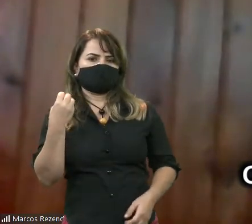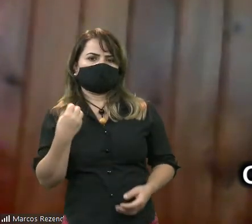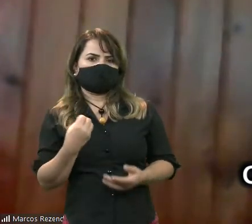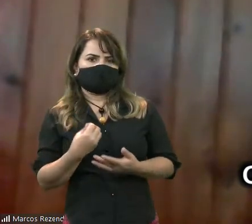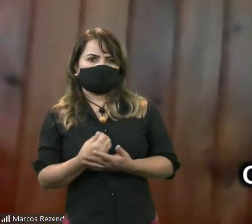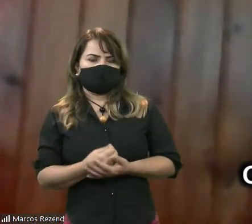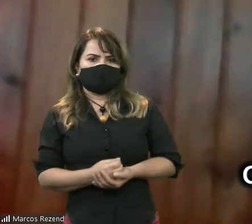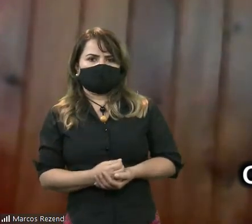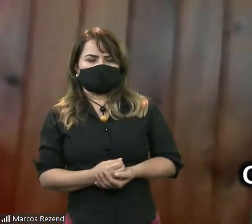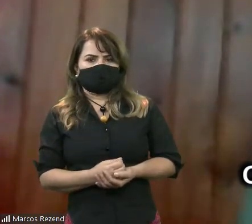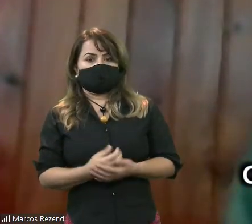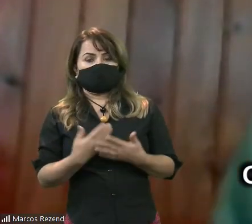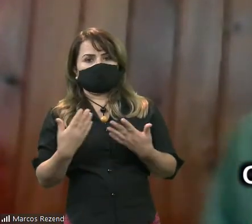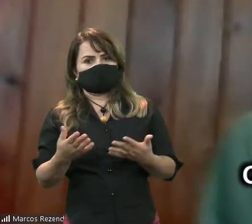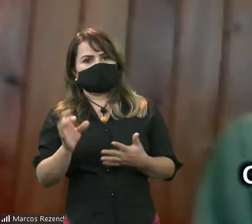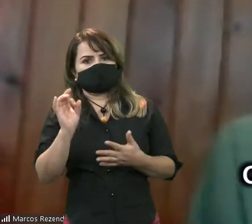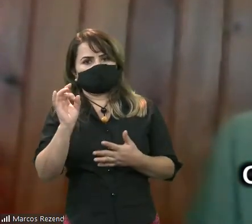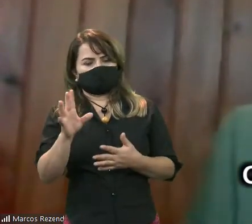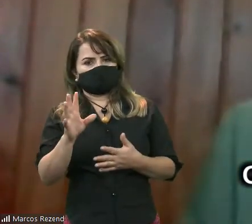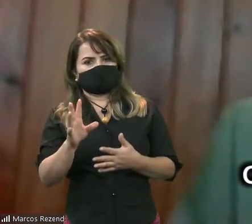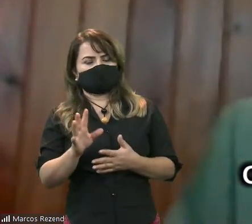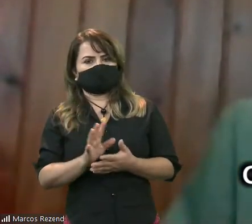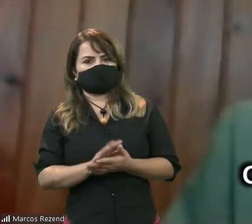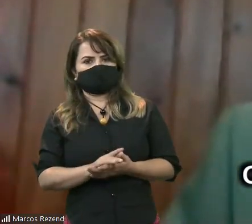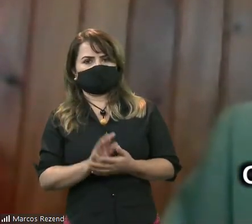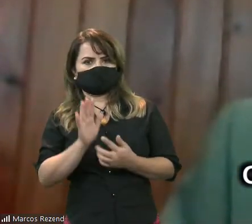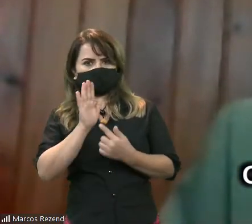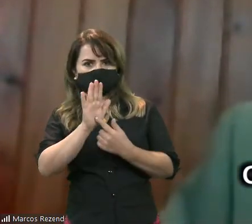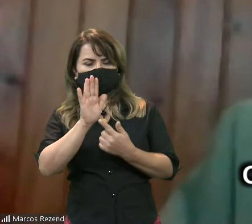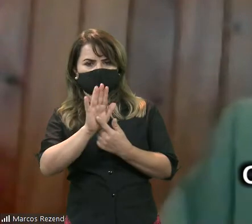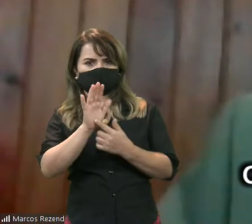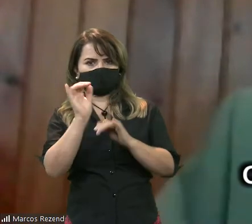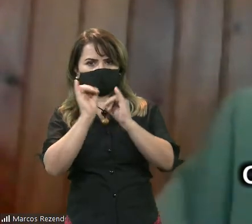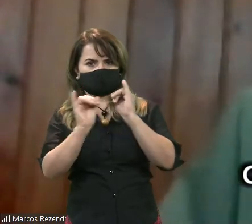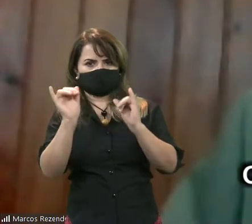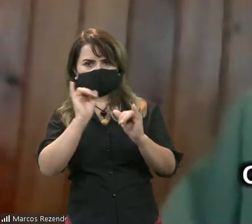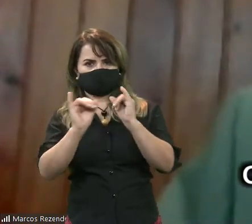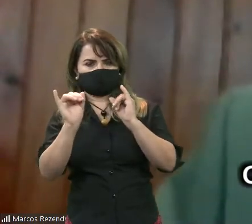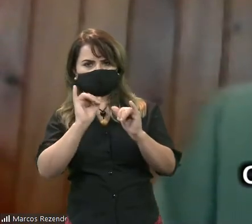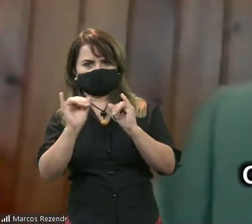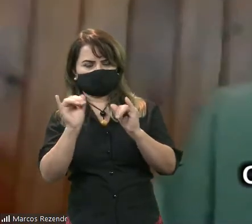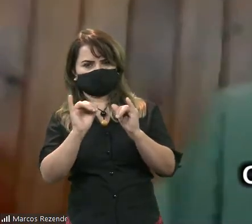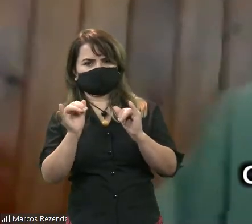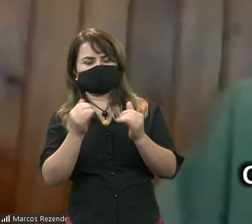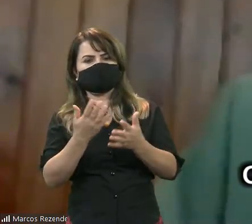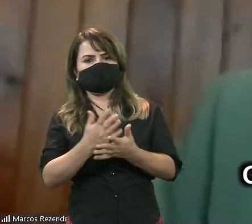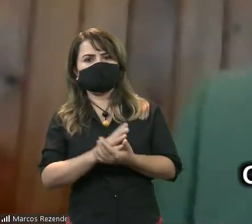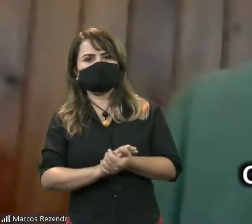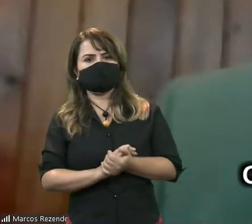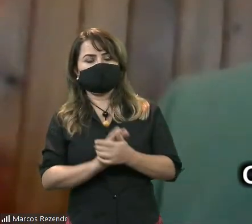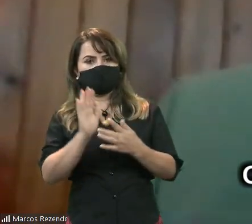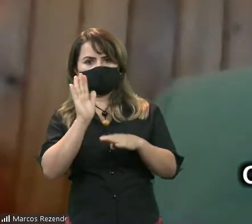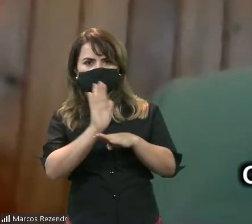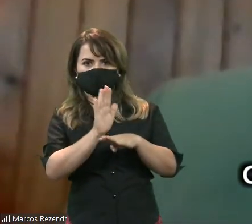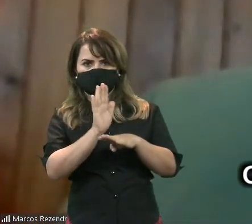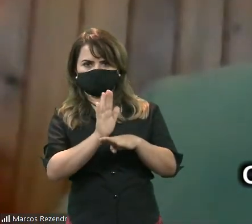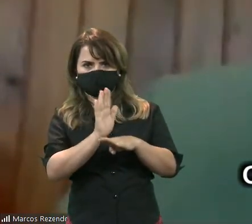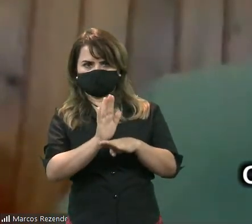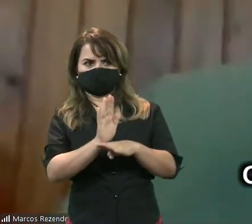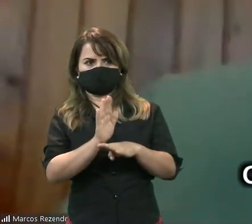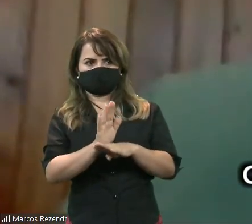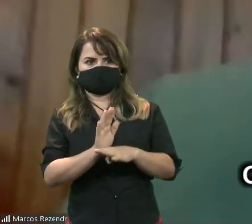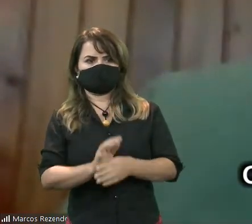R$ 3.720,59. Então, só para complementar as informações solicitadas aí, tentar ajudar nas informações.